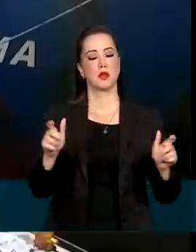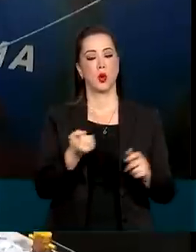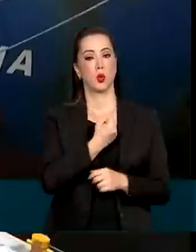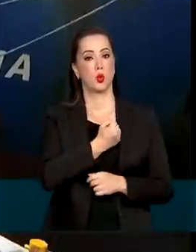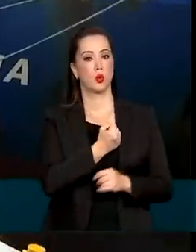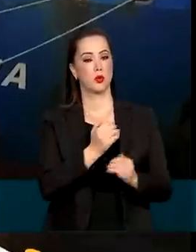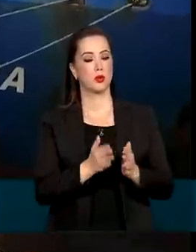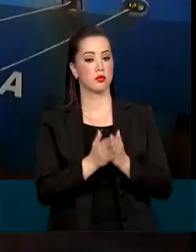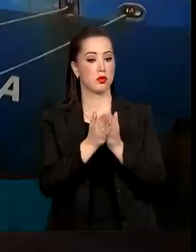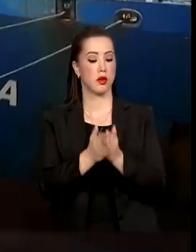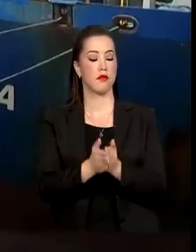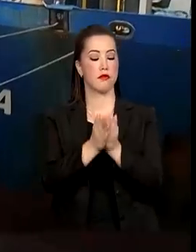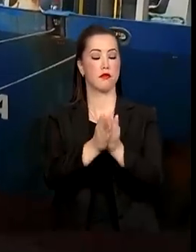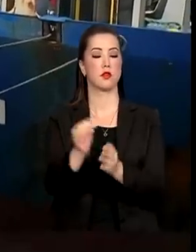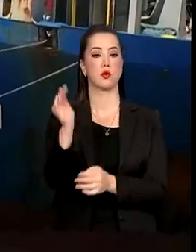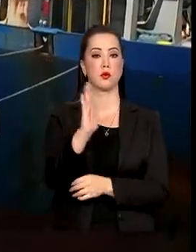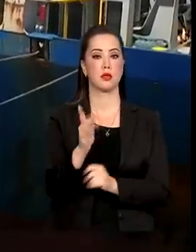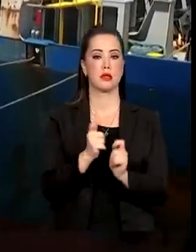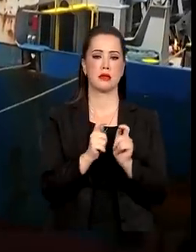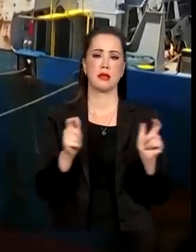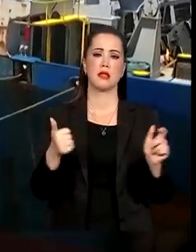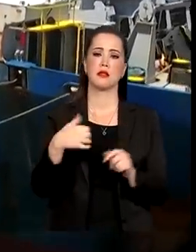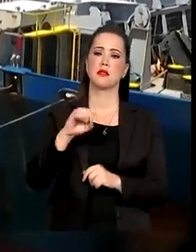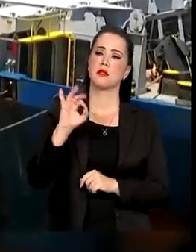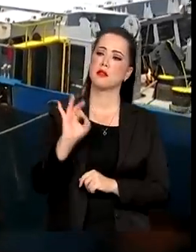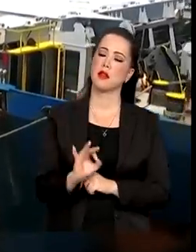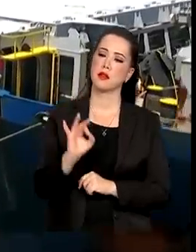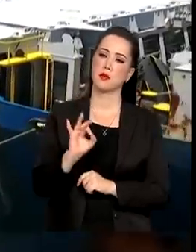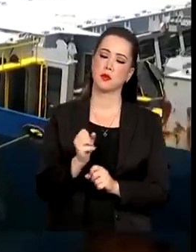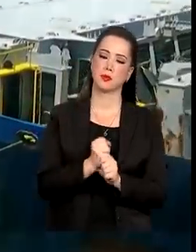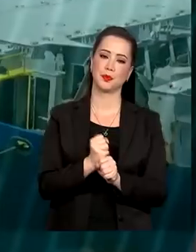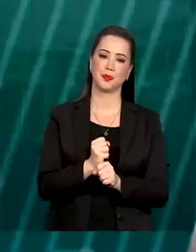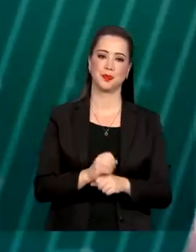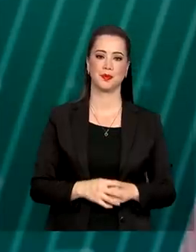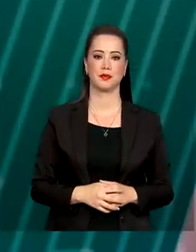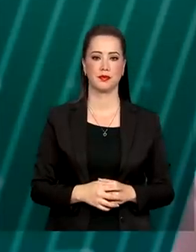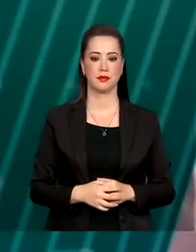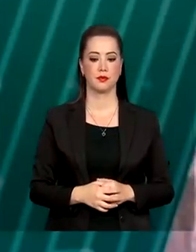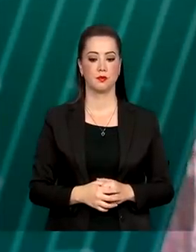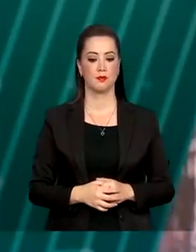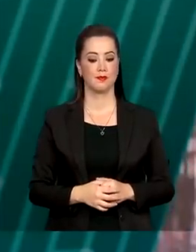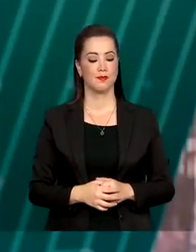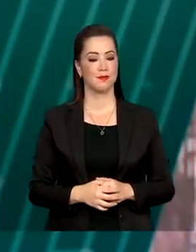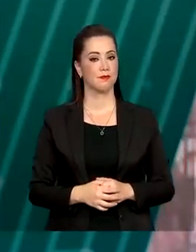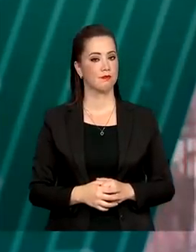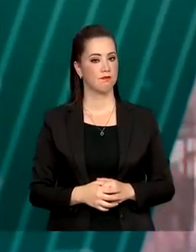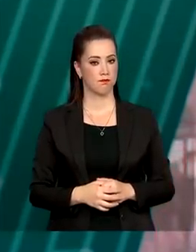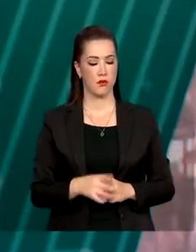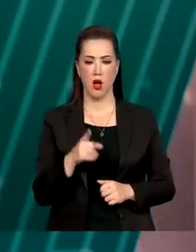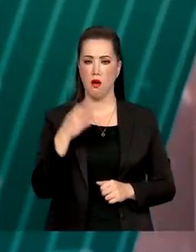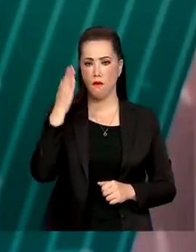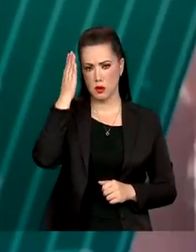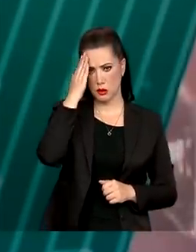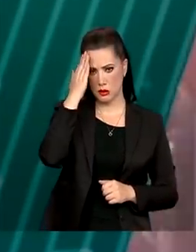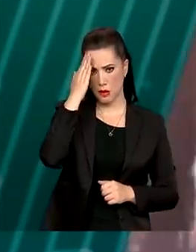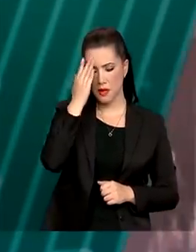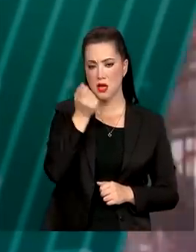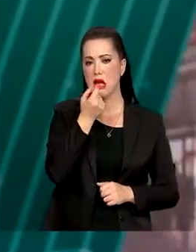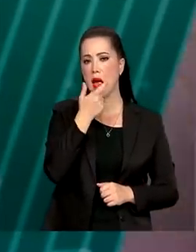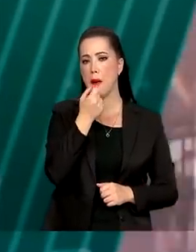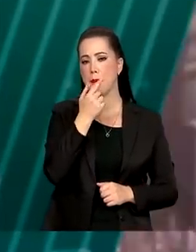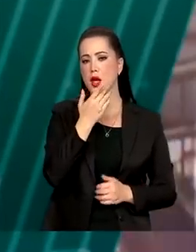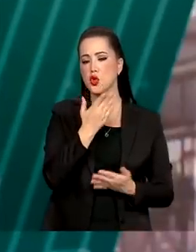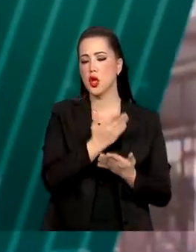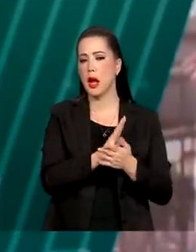brasileira que deve crescer mais de 10% neste ano você sabia que jogar remédio vencido